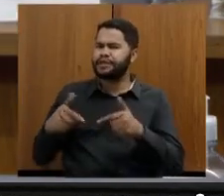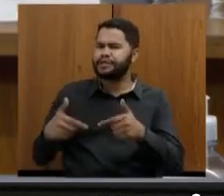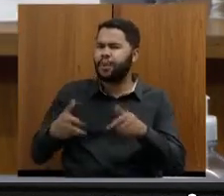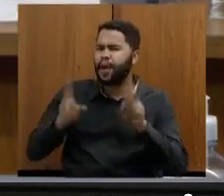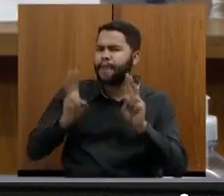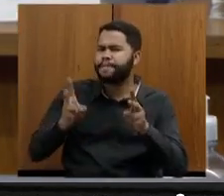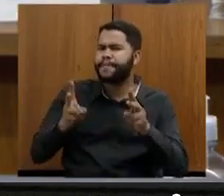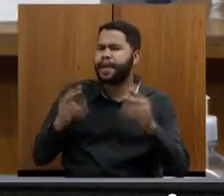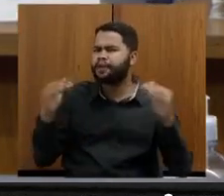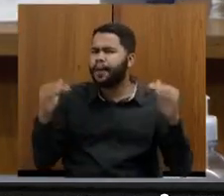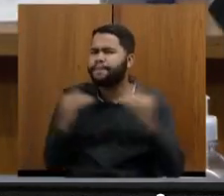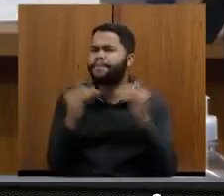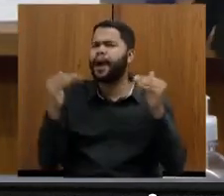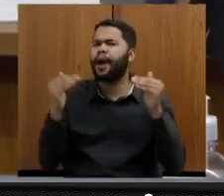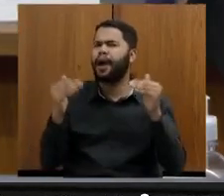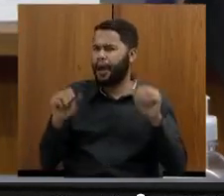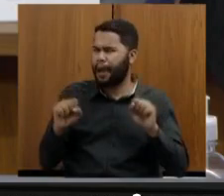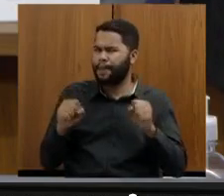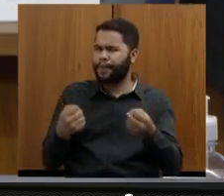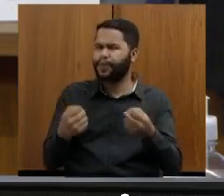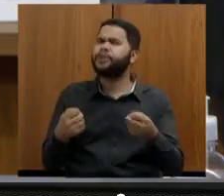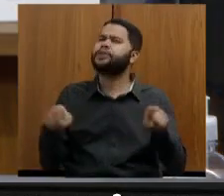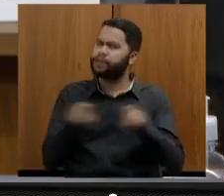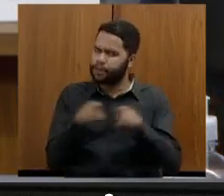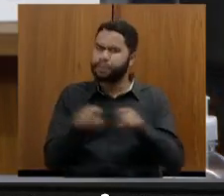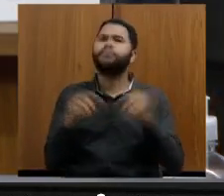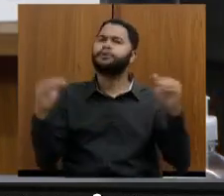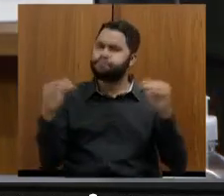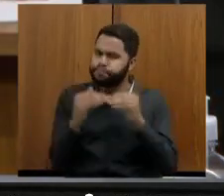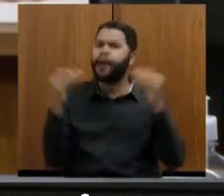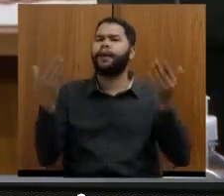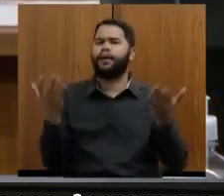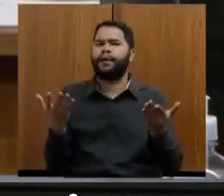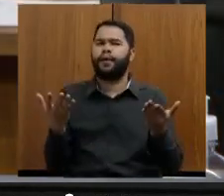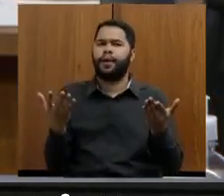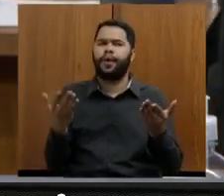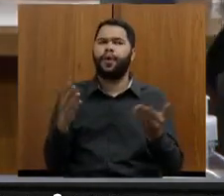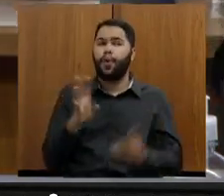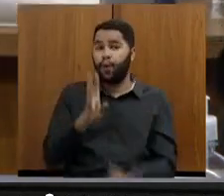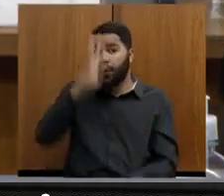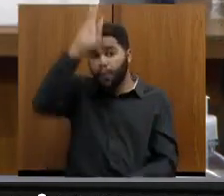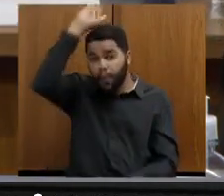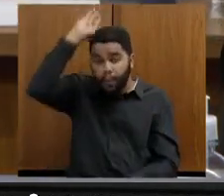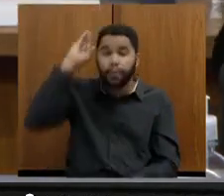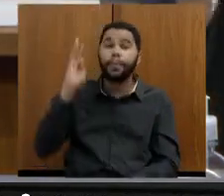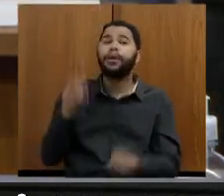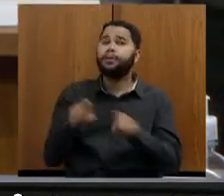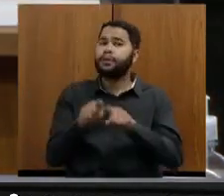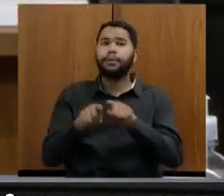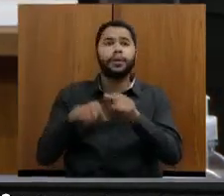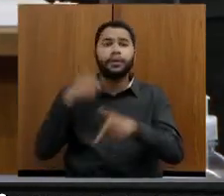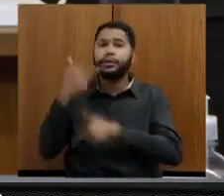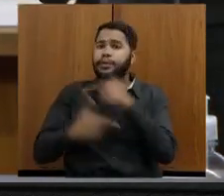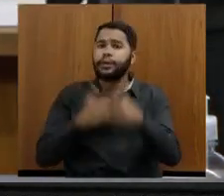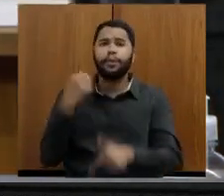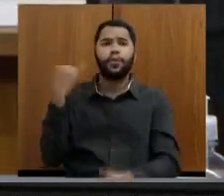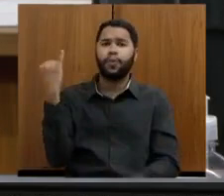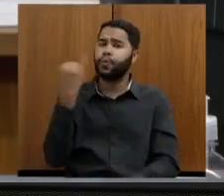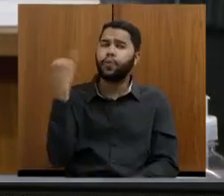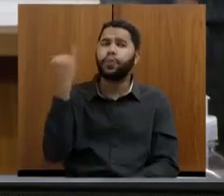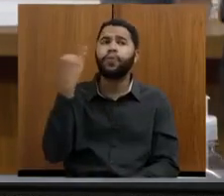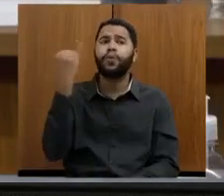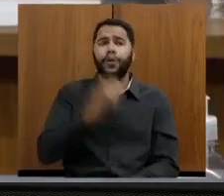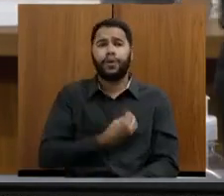mesma se a guarnição é única a proteção é a mesma e os bombeiros que ali Estavam estavam prestando um trabalho fundamental